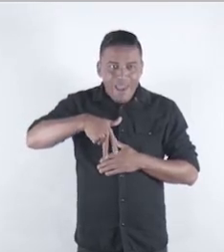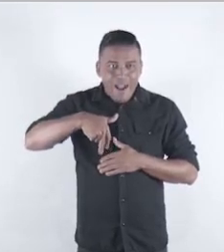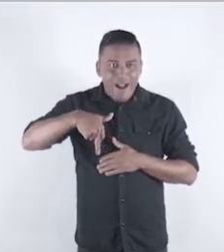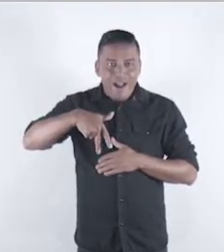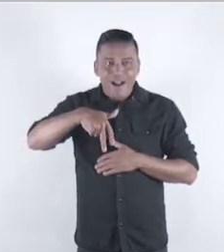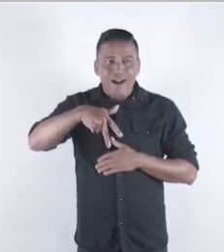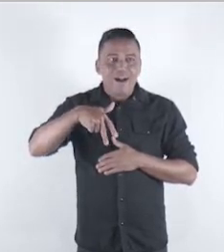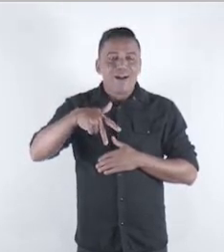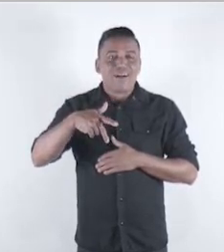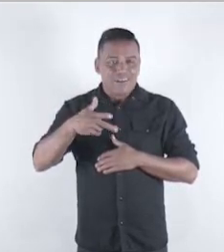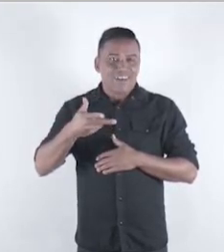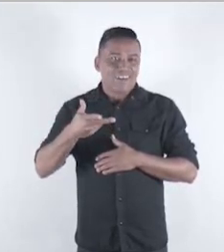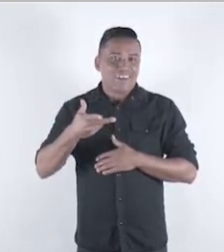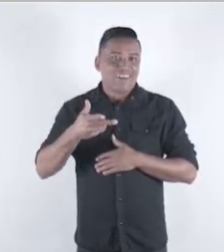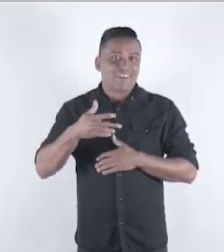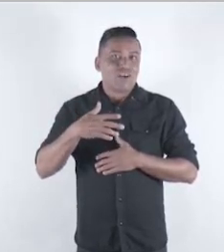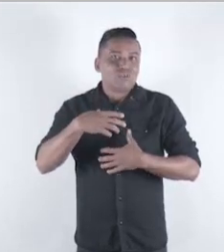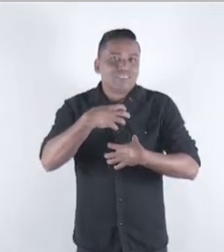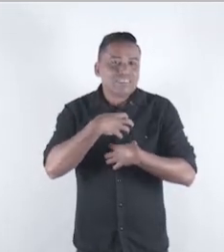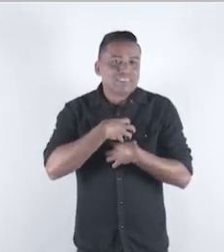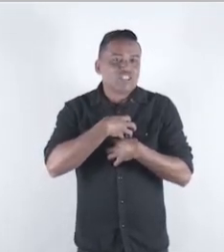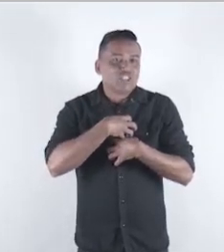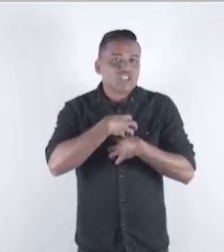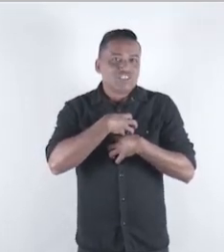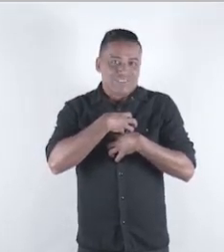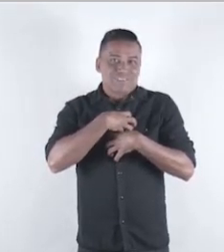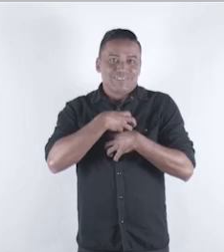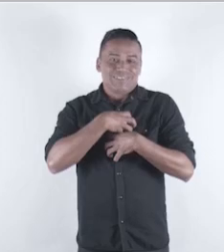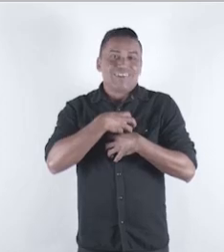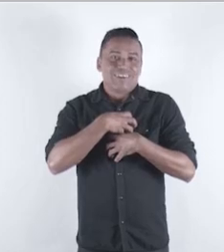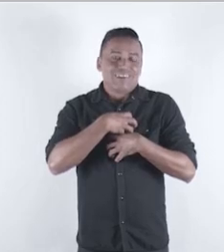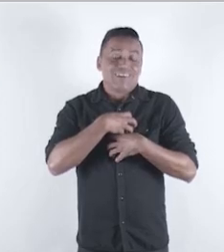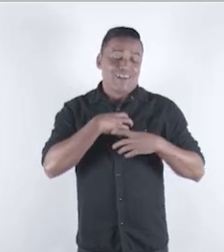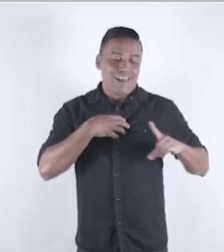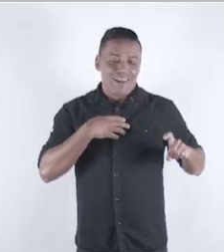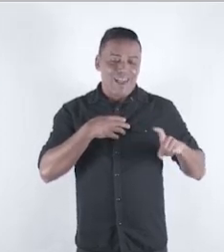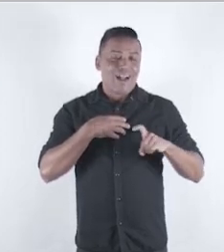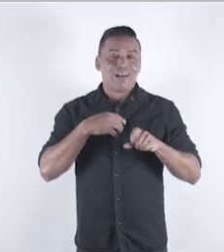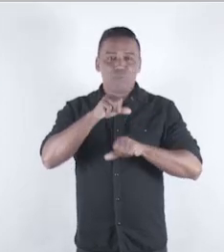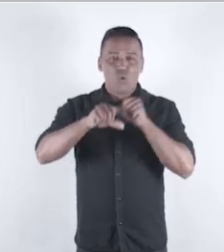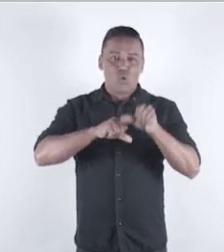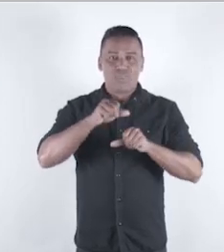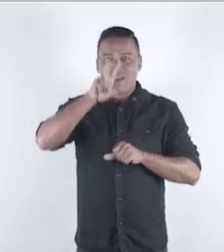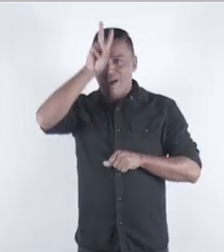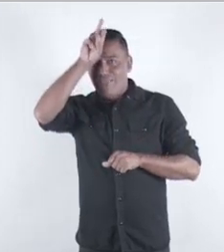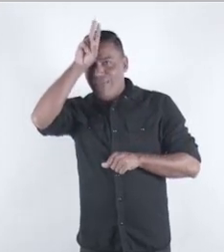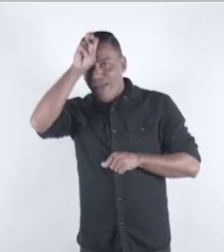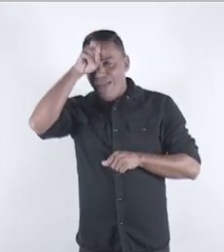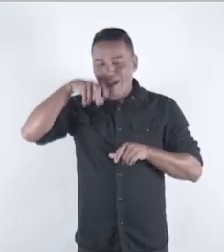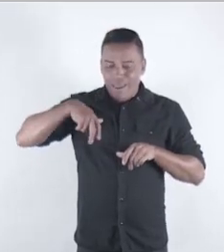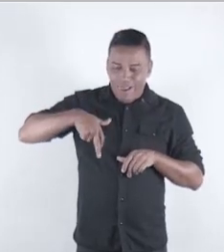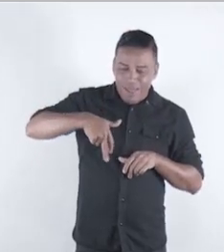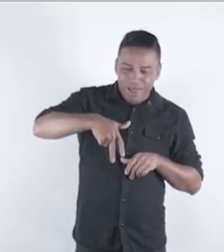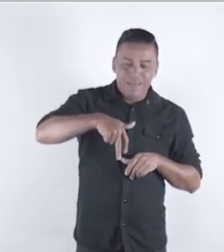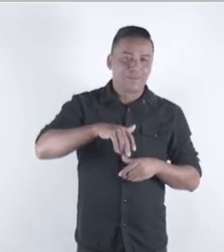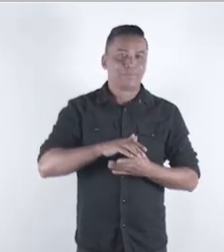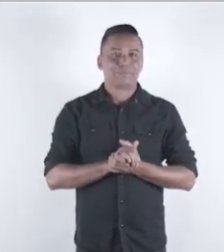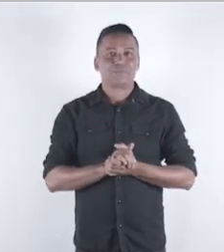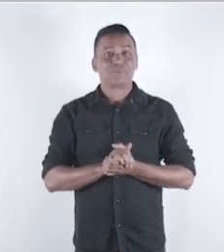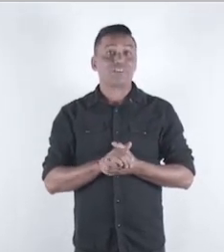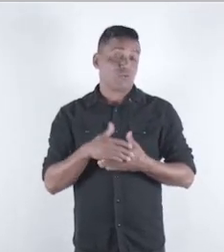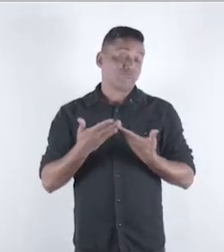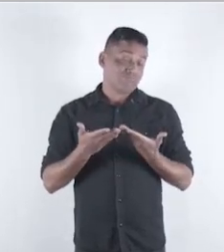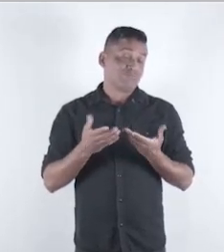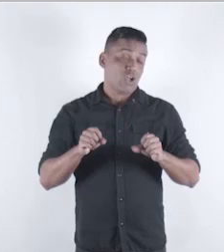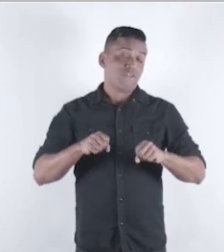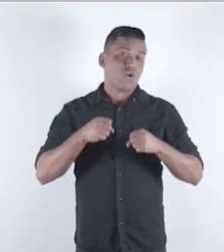com o estado de espírito da lagarta, elas mudam, sabe? Então, é isso, eu